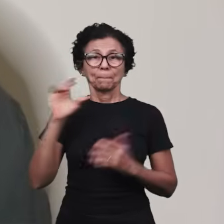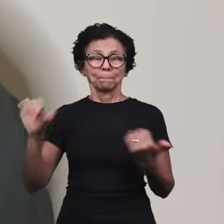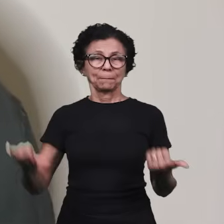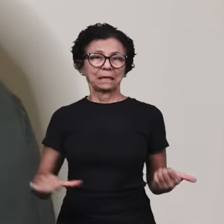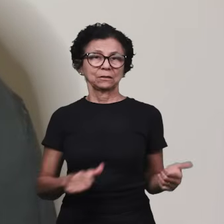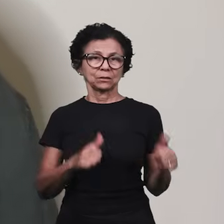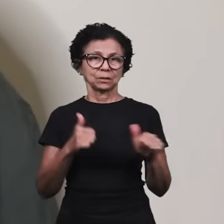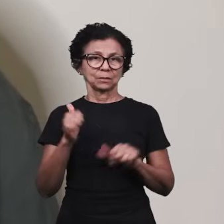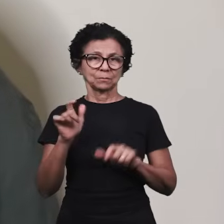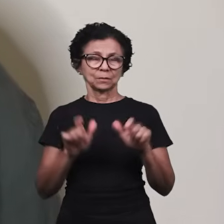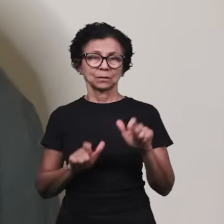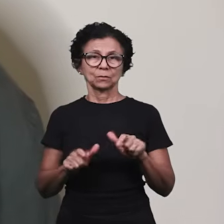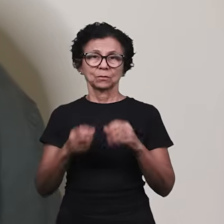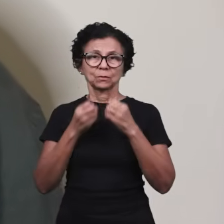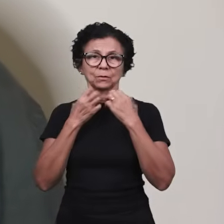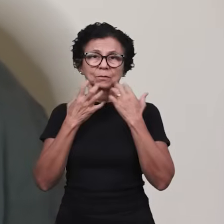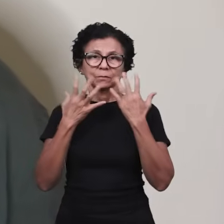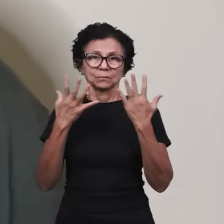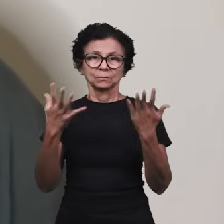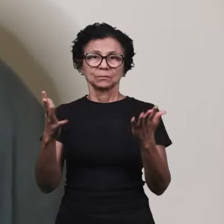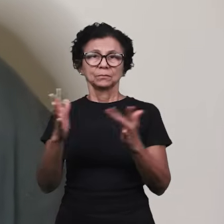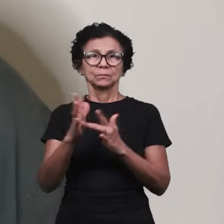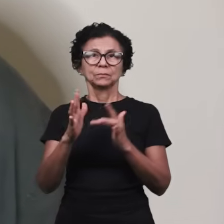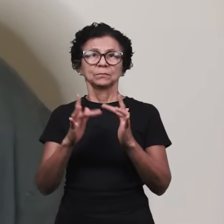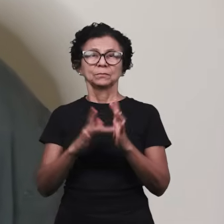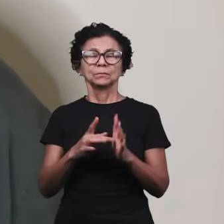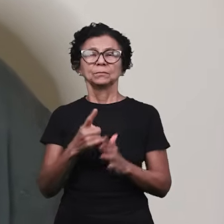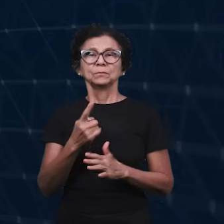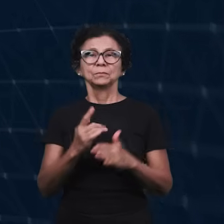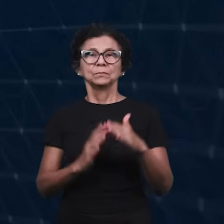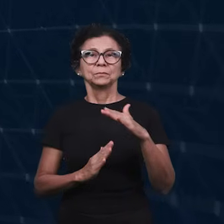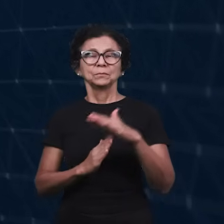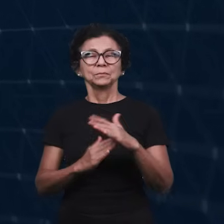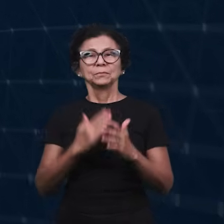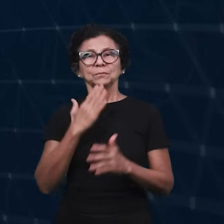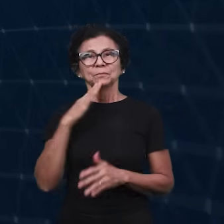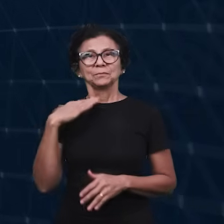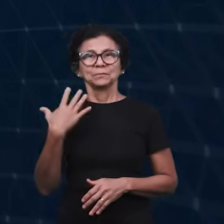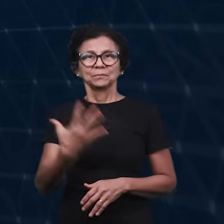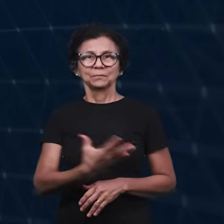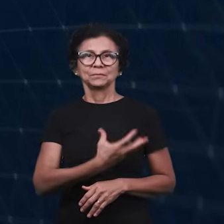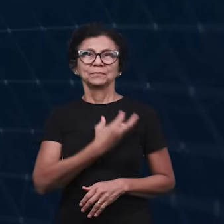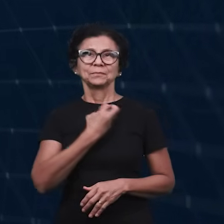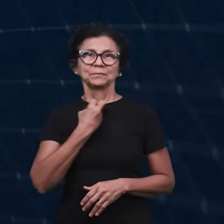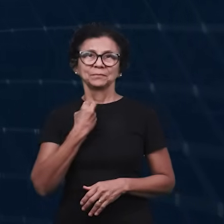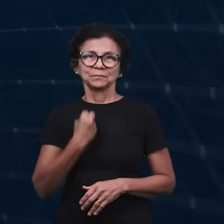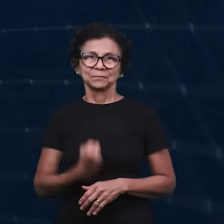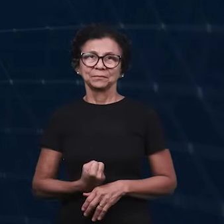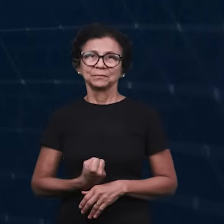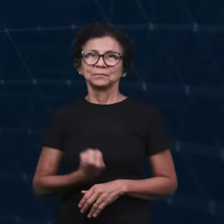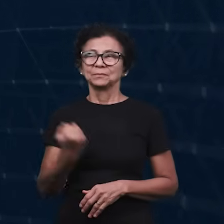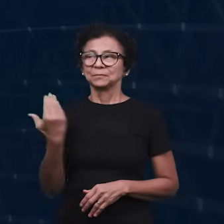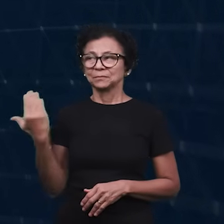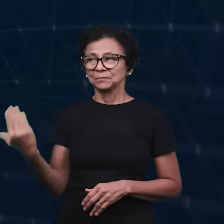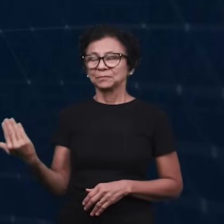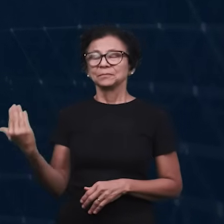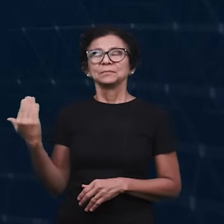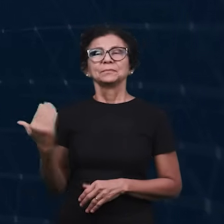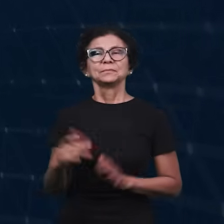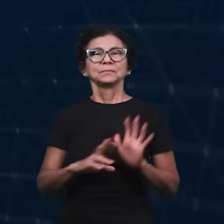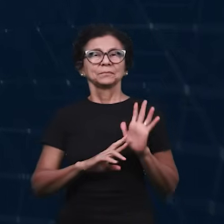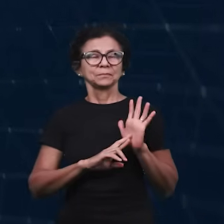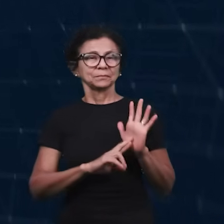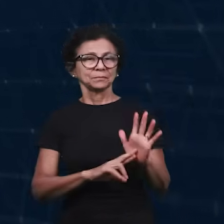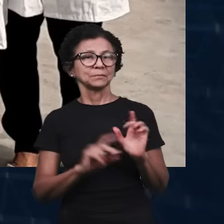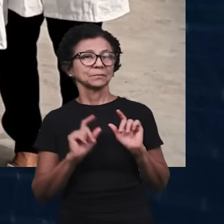Vidas desceram as águas, confessando publicamente o Senhor Jesus como o único e suficiente Salvador. Cada batizando